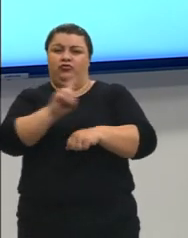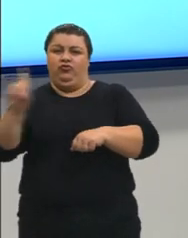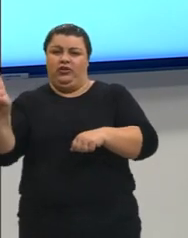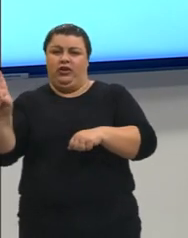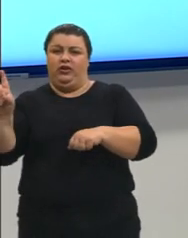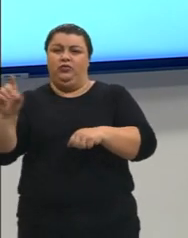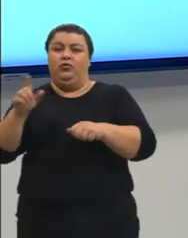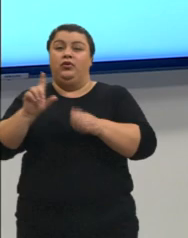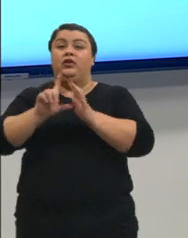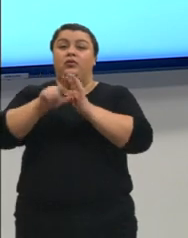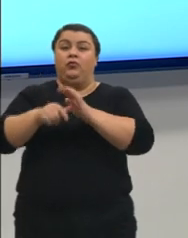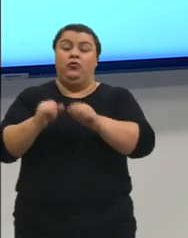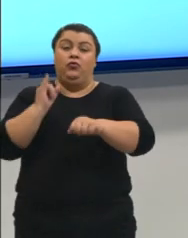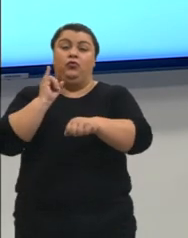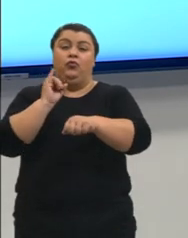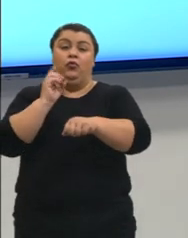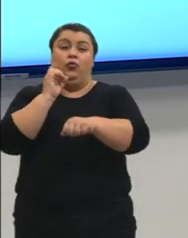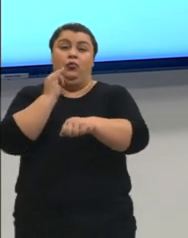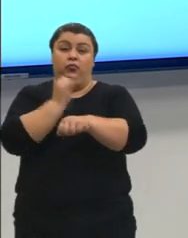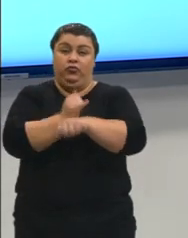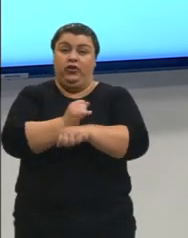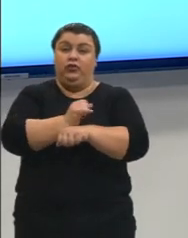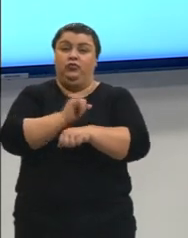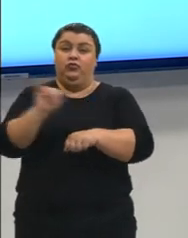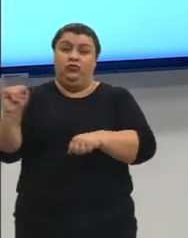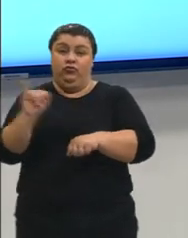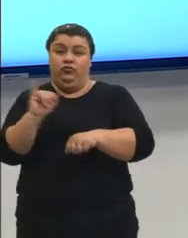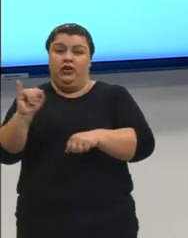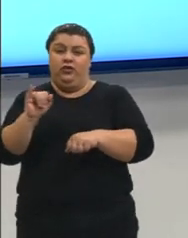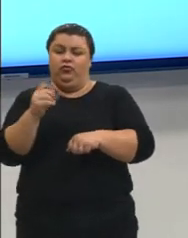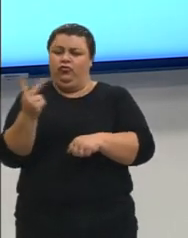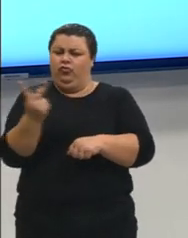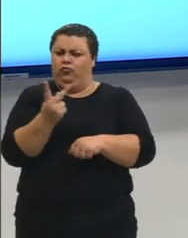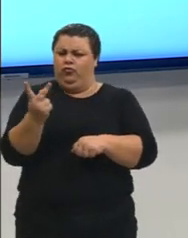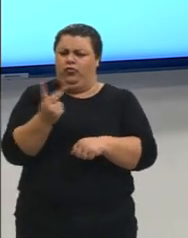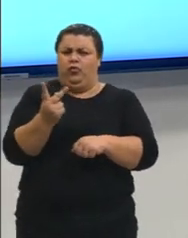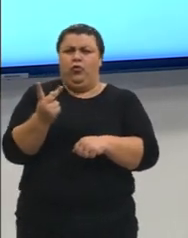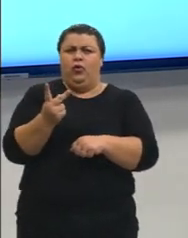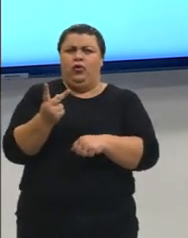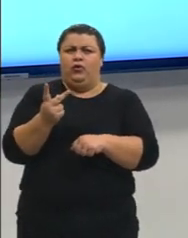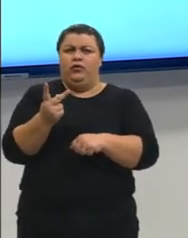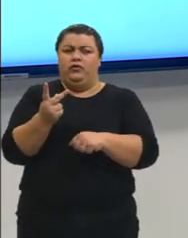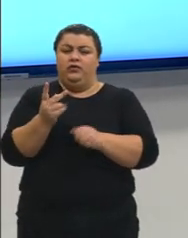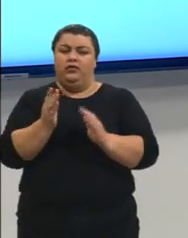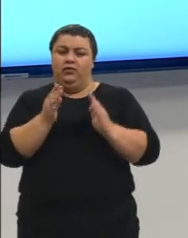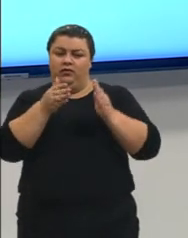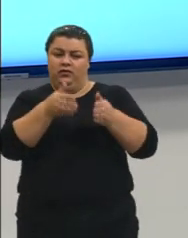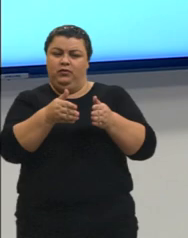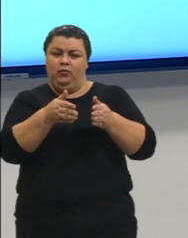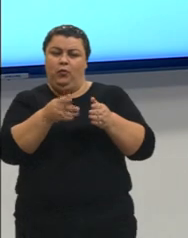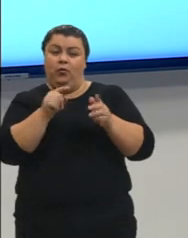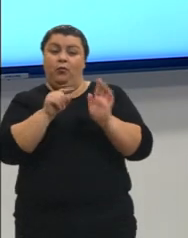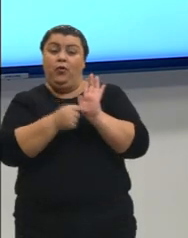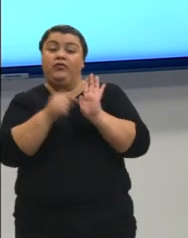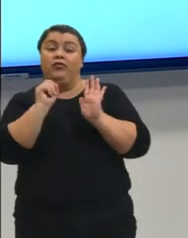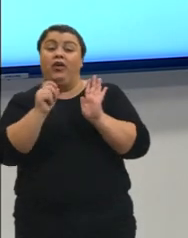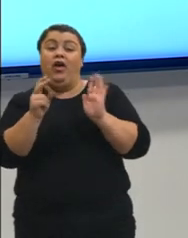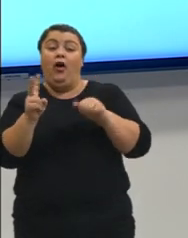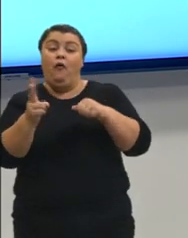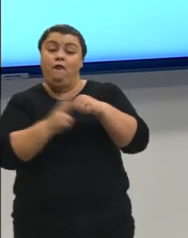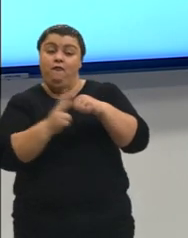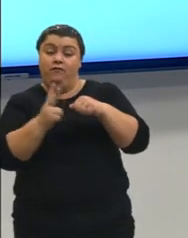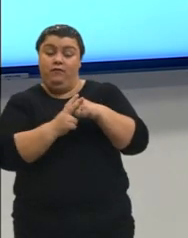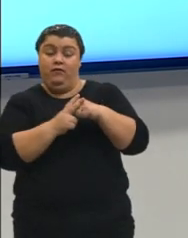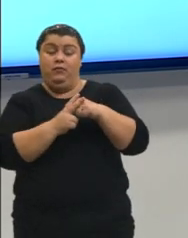depois a gente tem um objeto indireto os objetos são dois termos que se referem aos verbos tá a gente